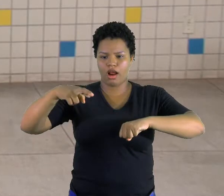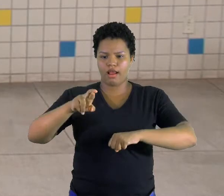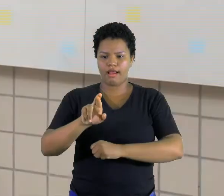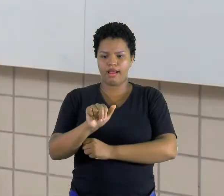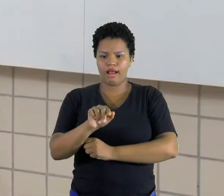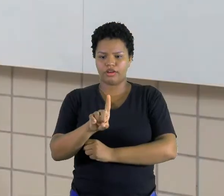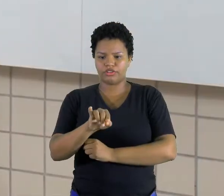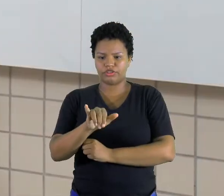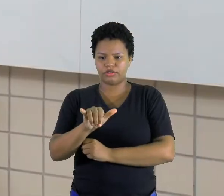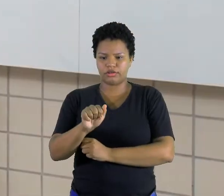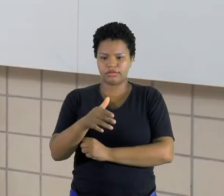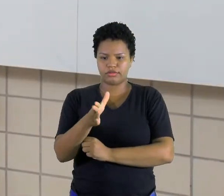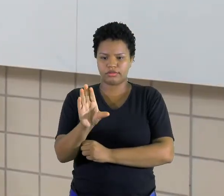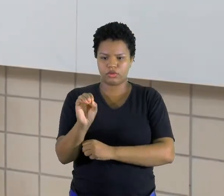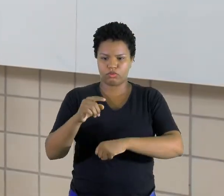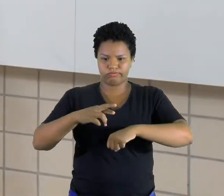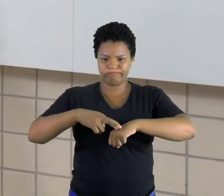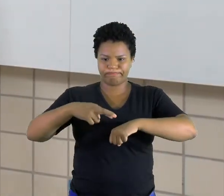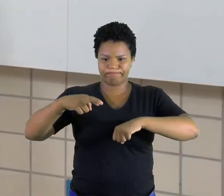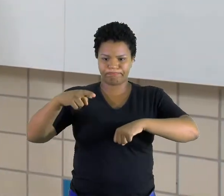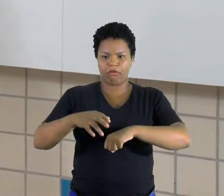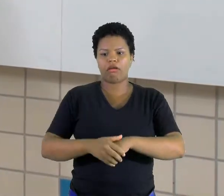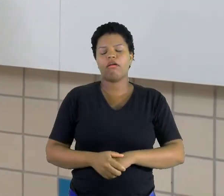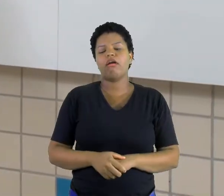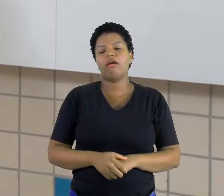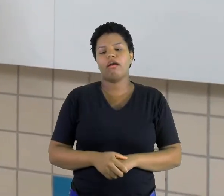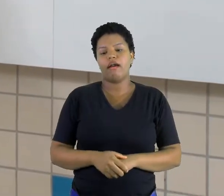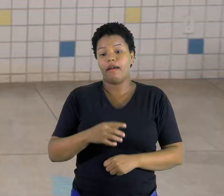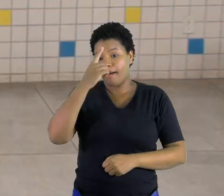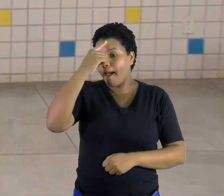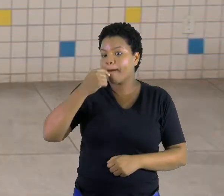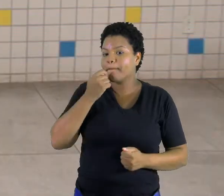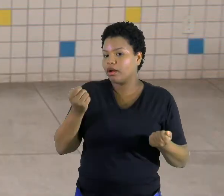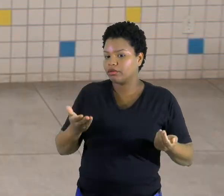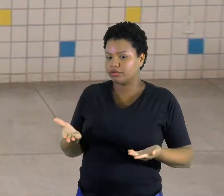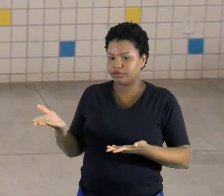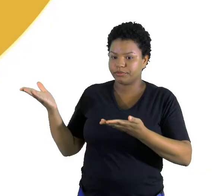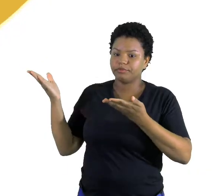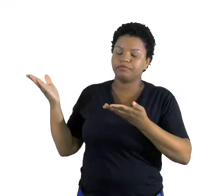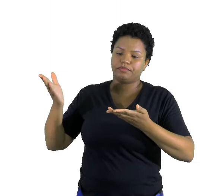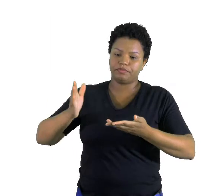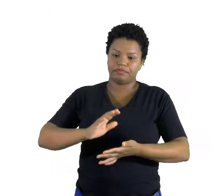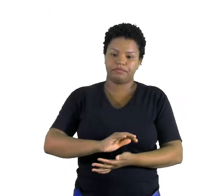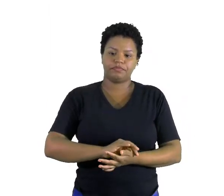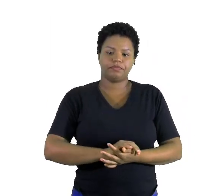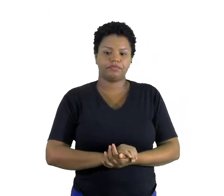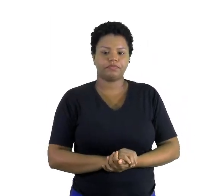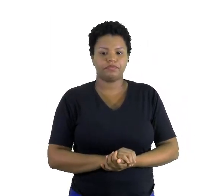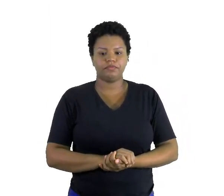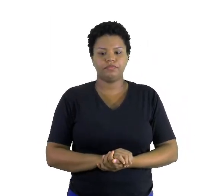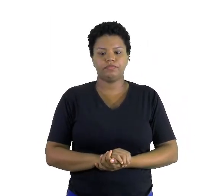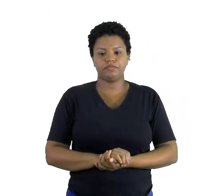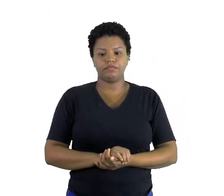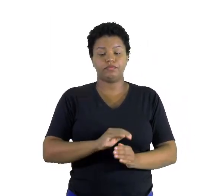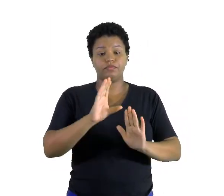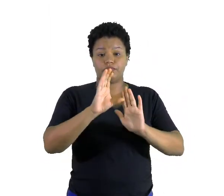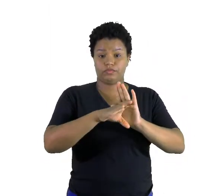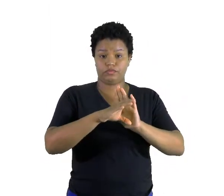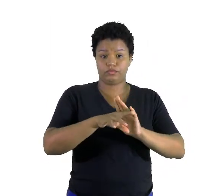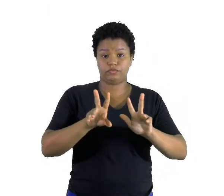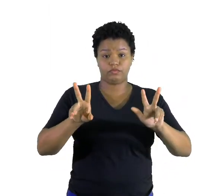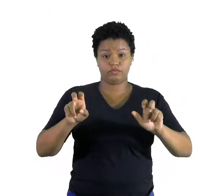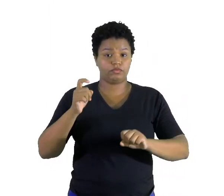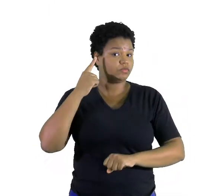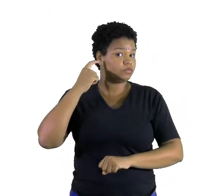Então vamos lá. Na imagem que está aparecendo para vocês aí na tela, está falando o conceito sobre o som, né?